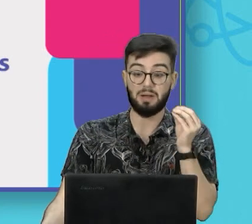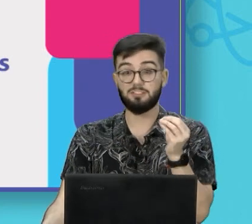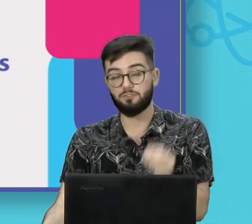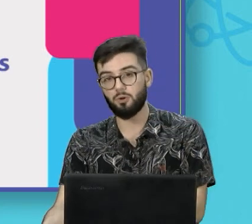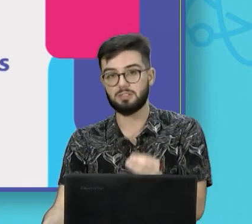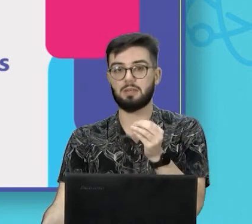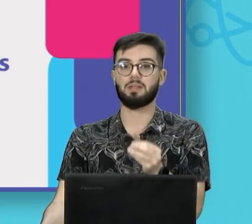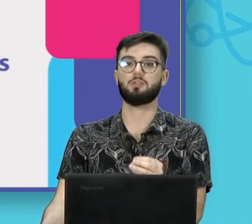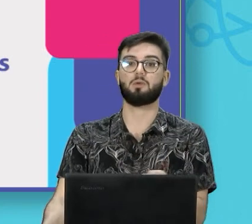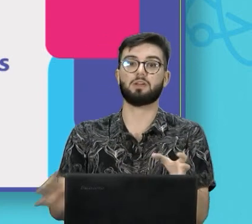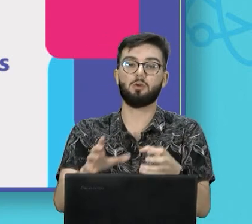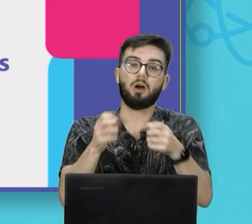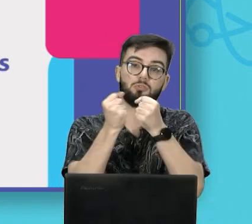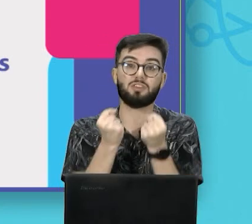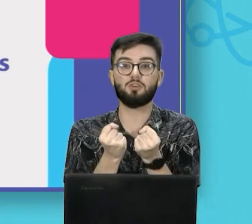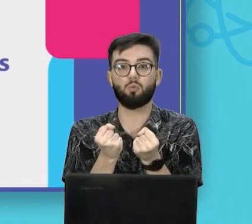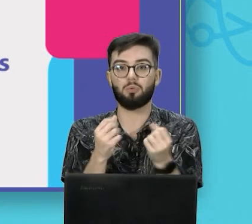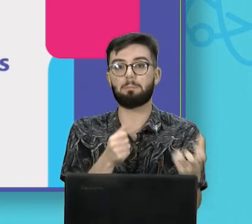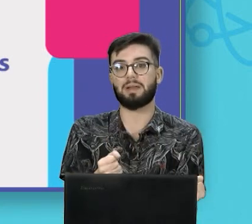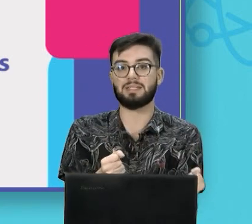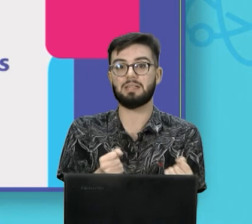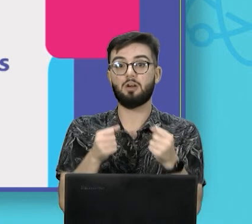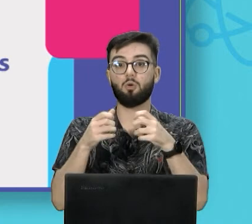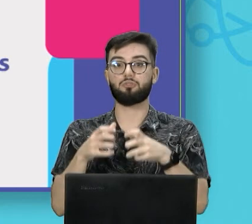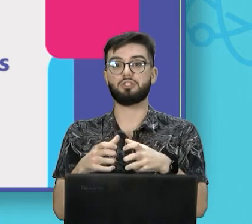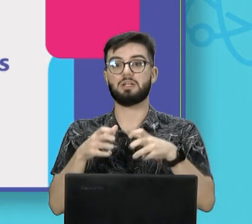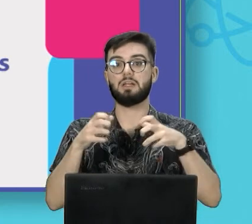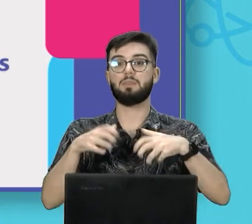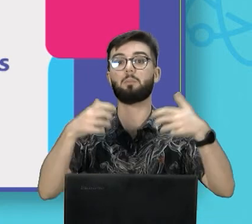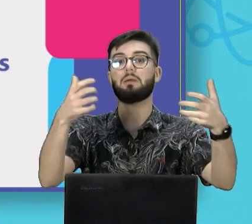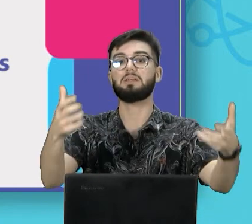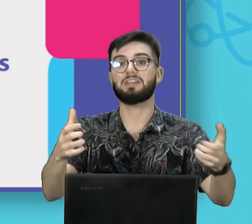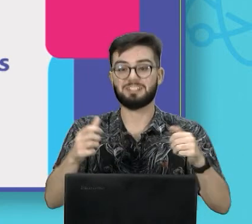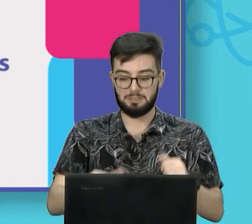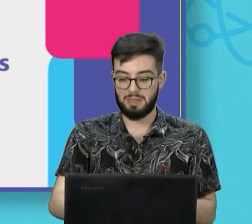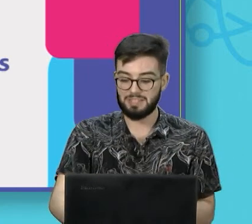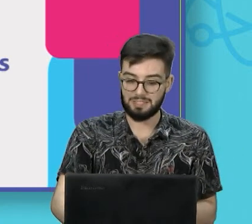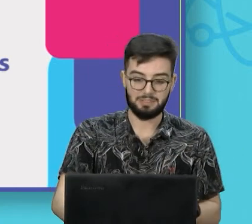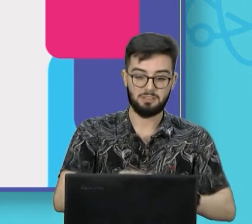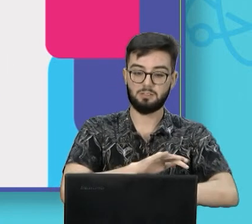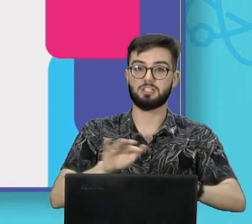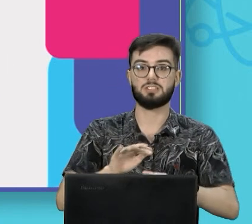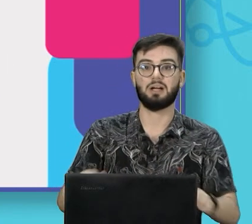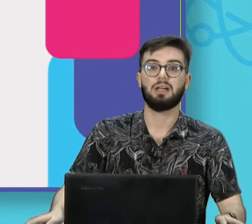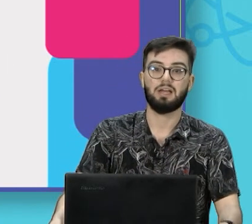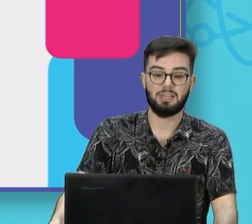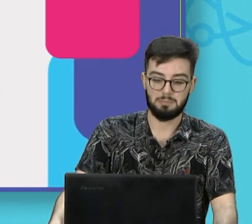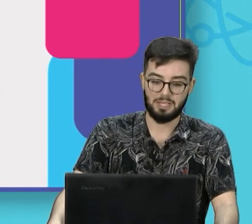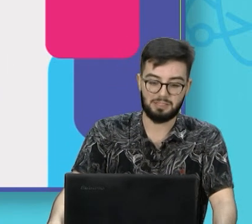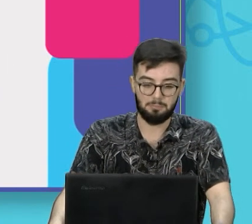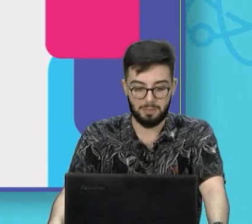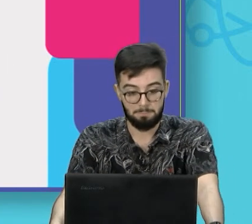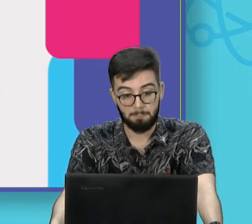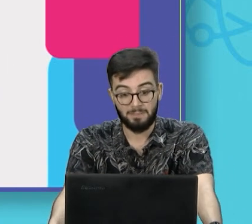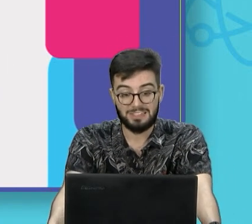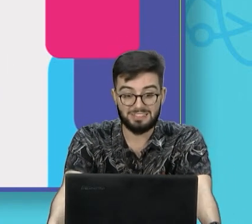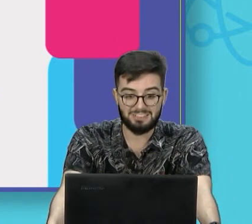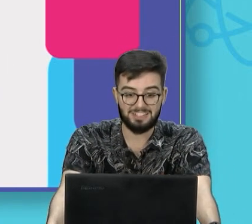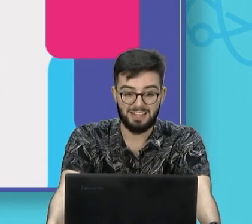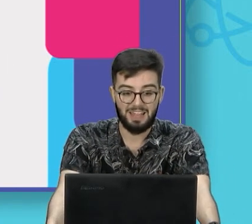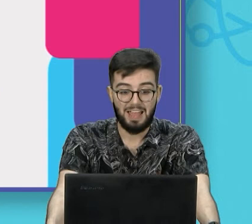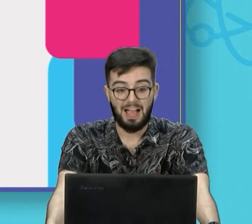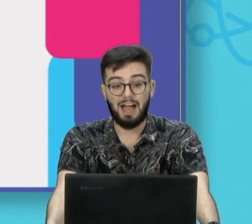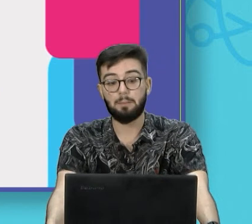operação e o garrote mais forte da Liberdade porque o garoto que segura o que prende ou seja não permite que a liberdade a gente já elimina a letra B